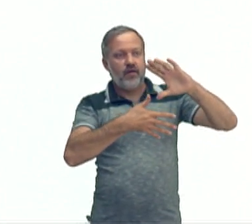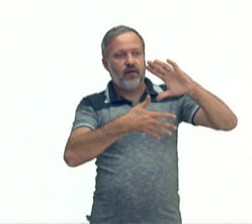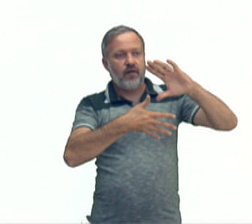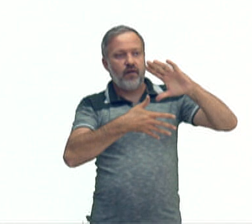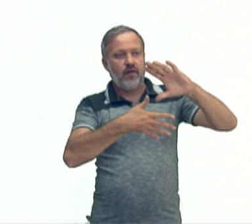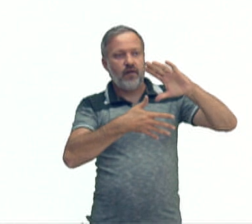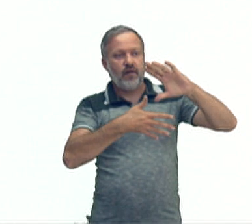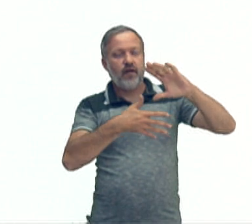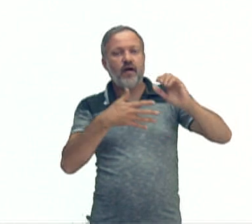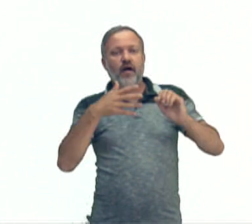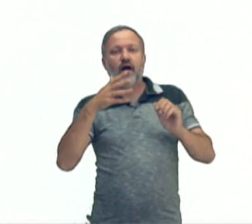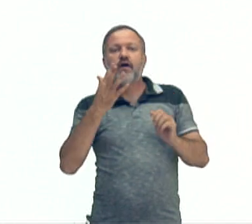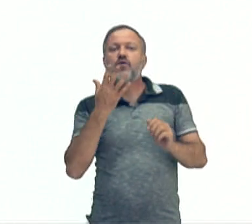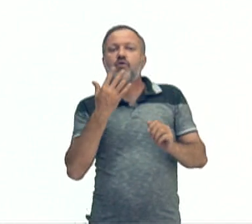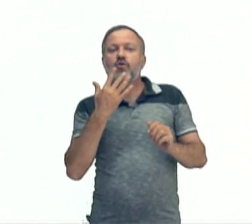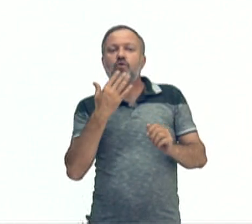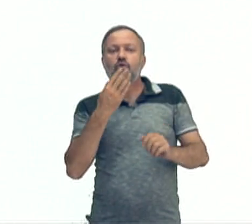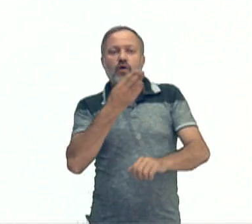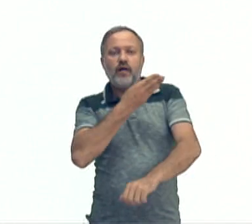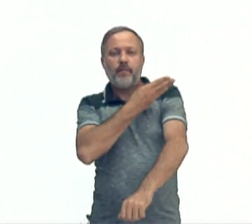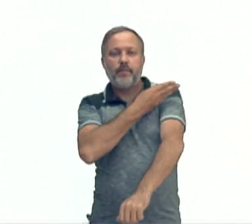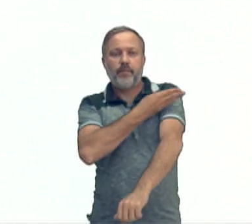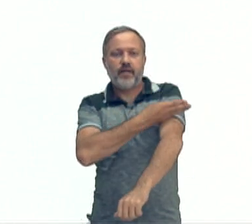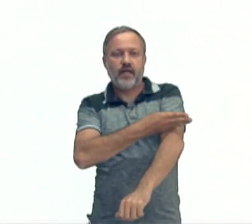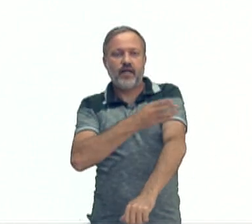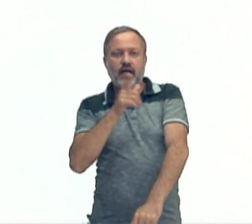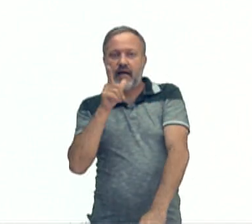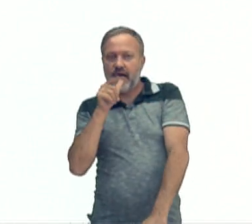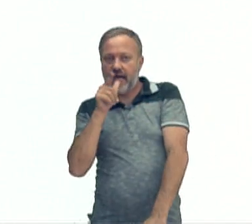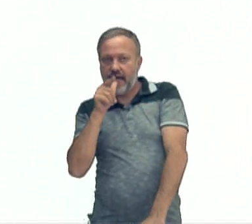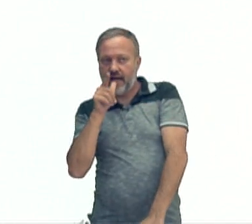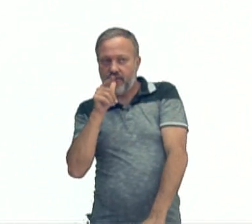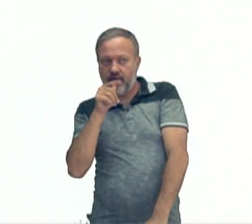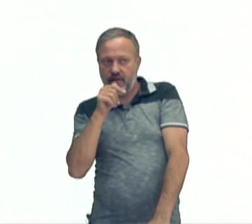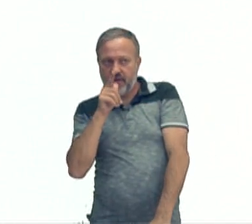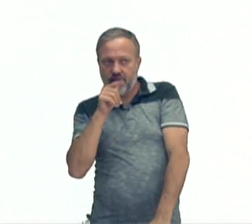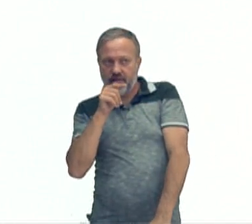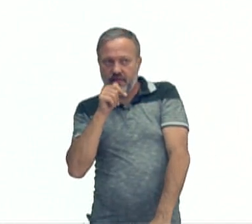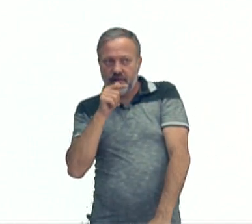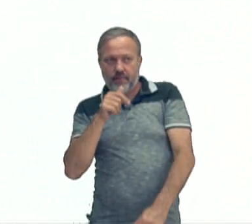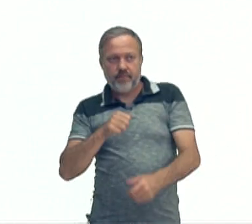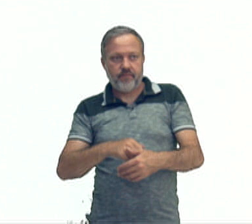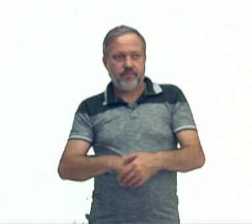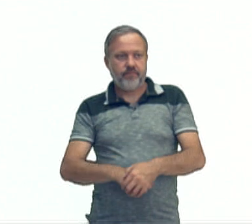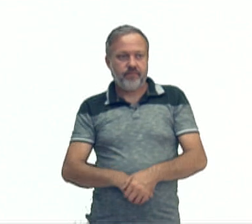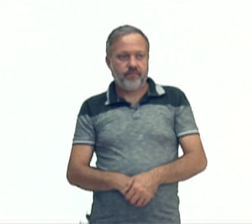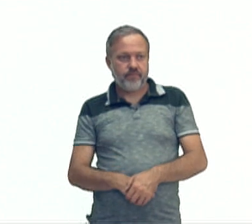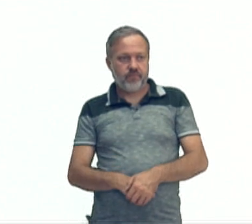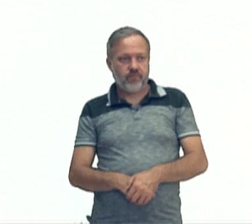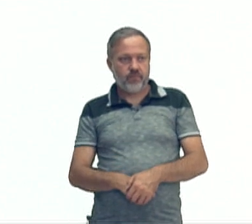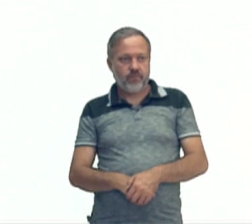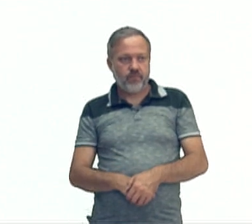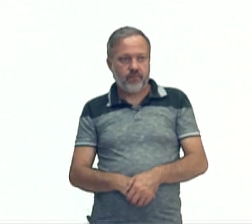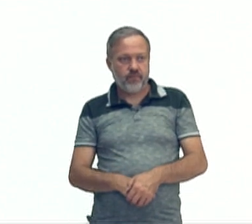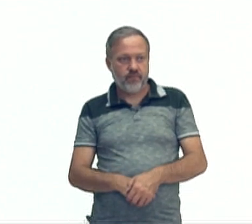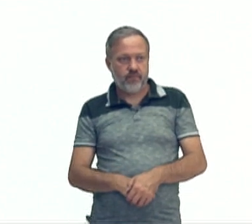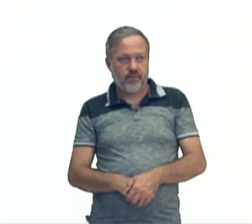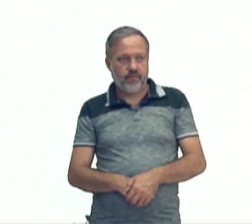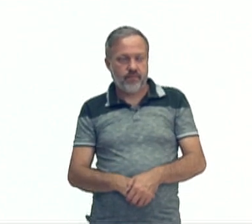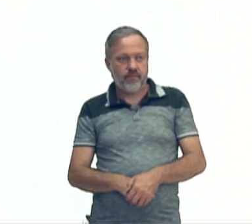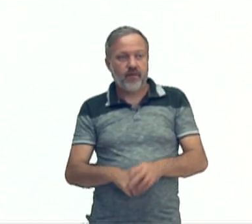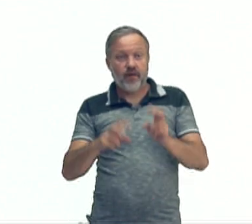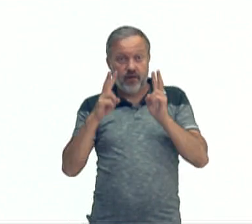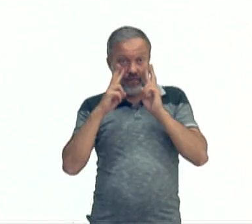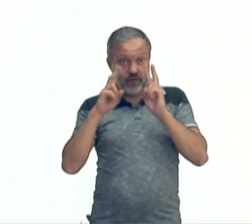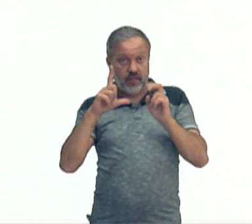a porção de água, e aí os continentes, com todos eles pintados. Mas ainda em cima disso, ainda eu dividi. Ó. Você